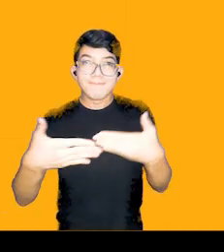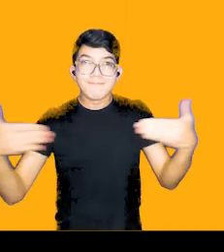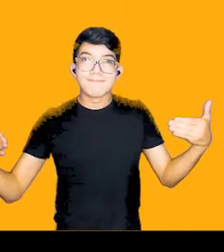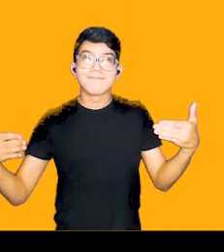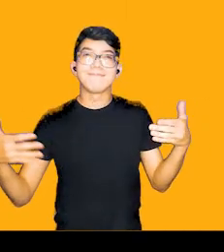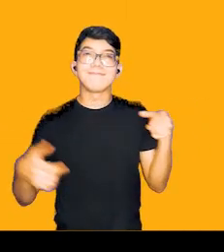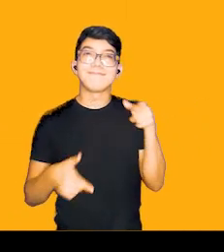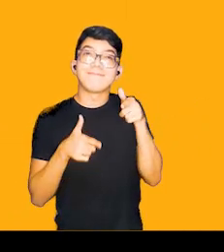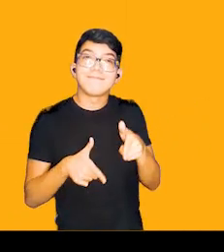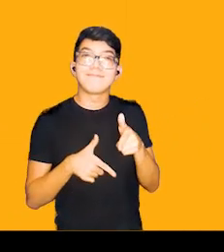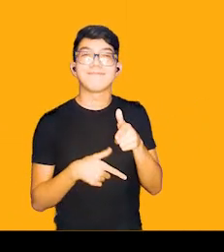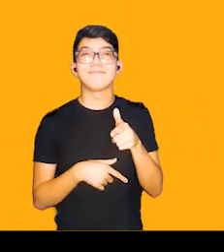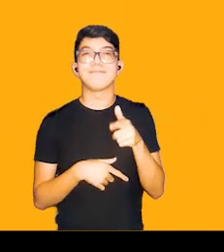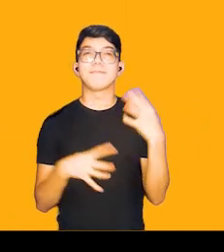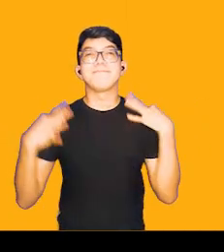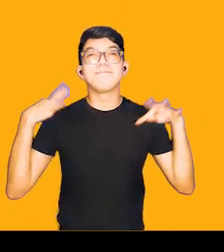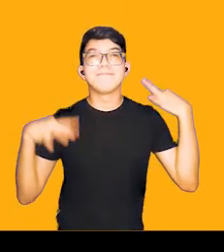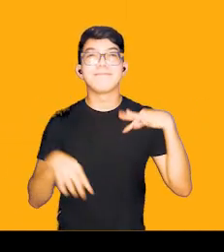exposição, o turista aprendiz,